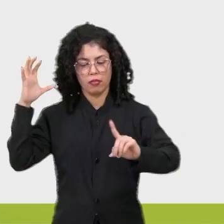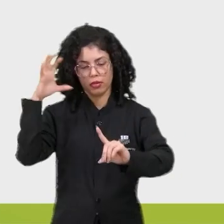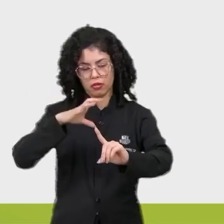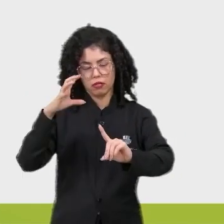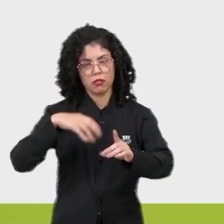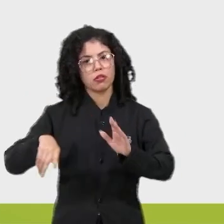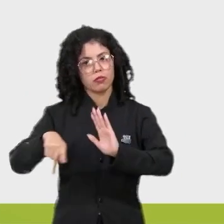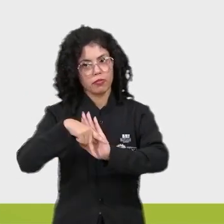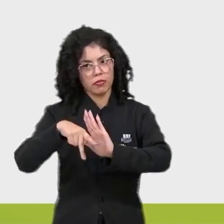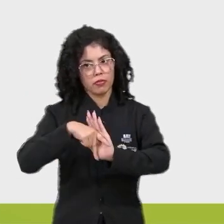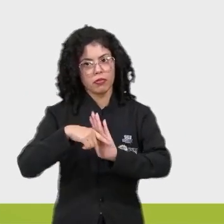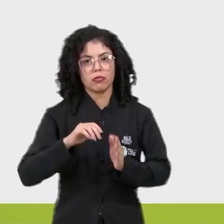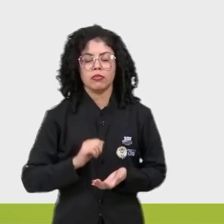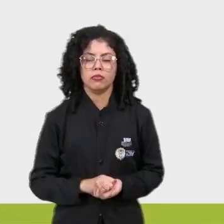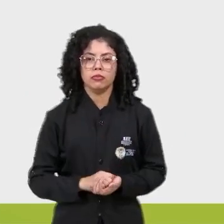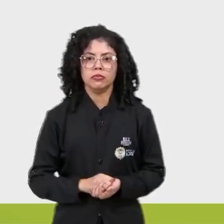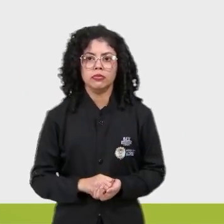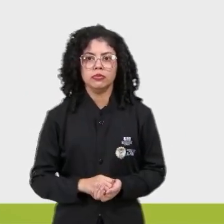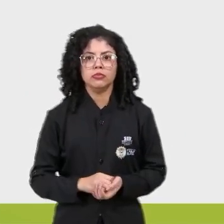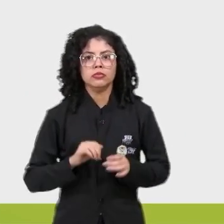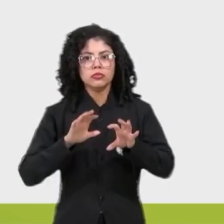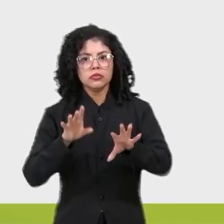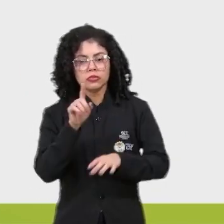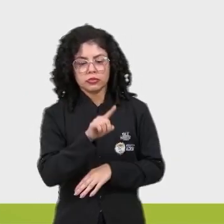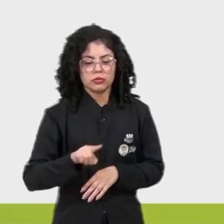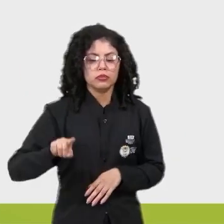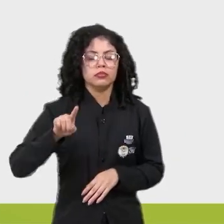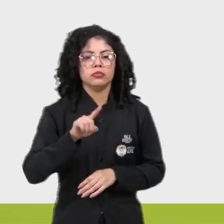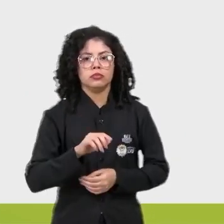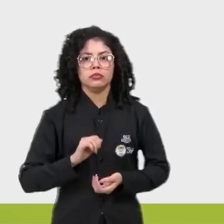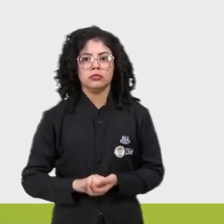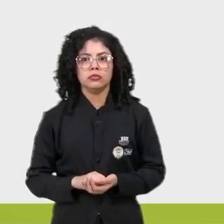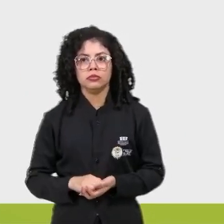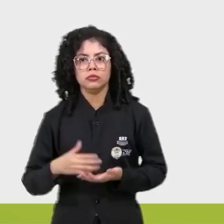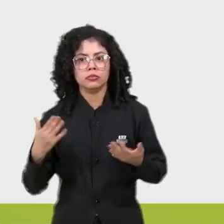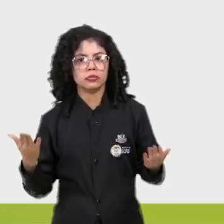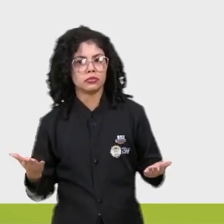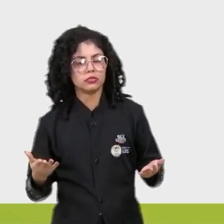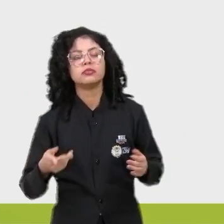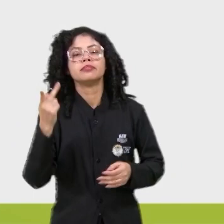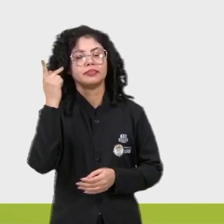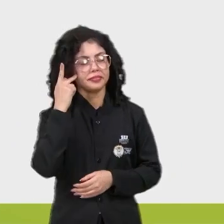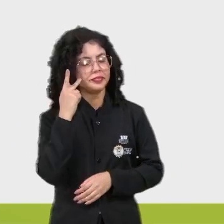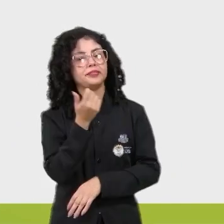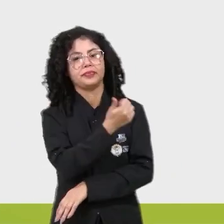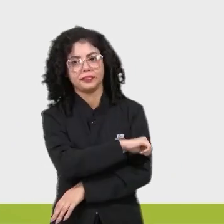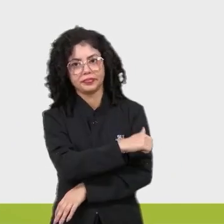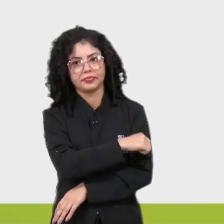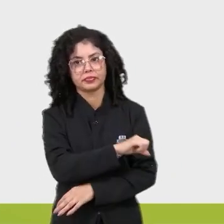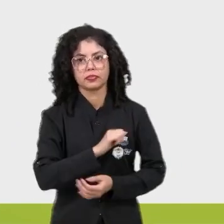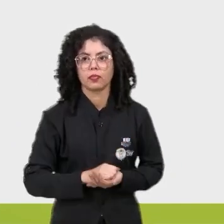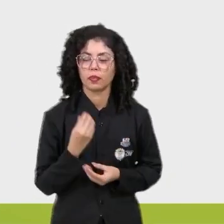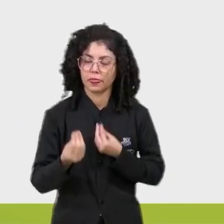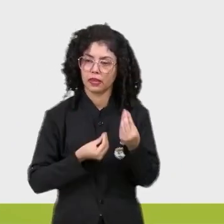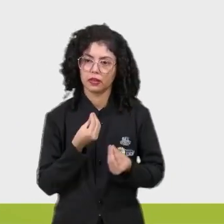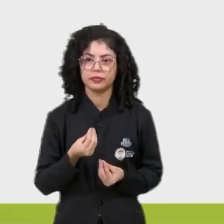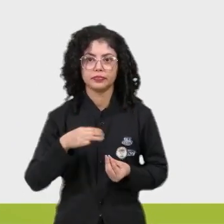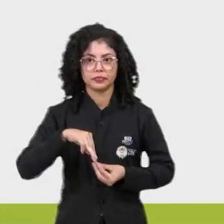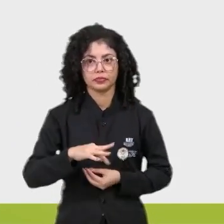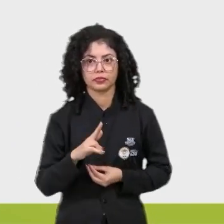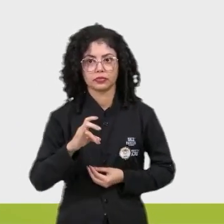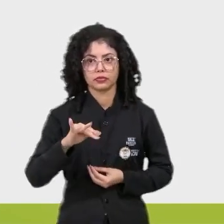né, dessa forma redonda aqui, tá? Então, nós temos ali São Paulo e Rio de Janeiro como